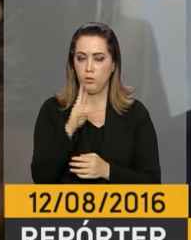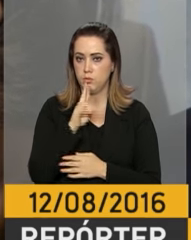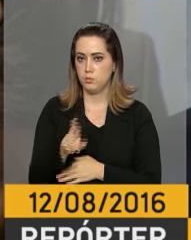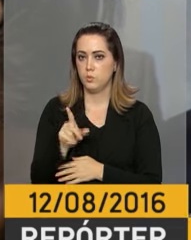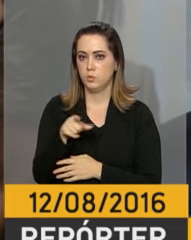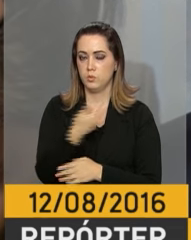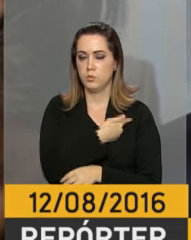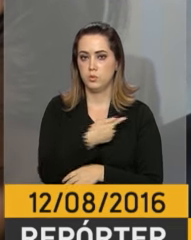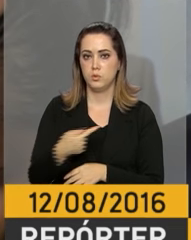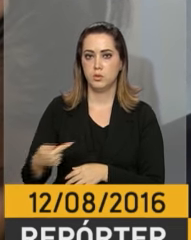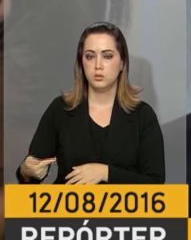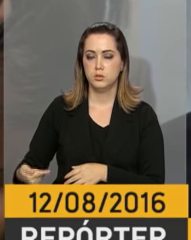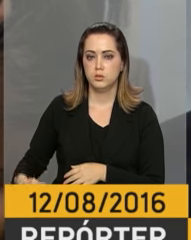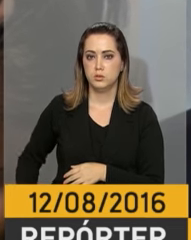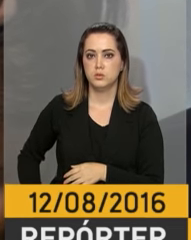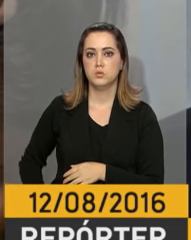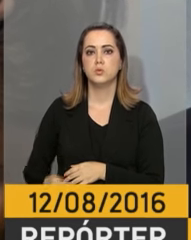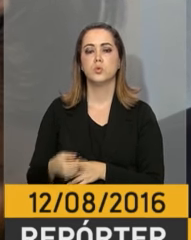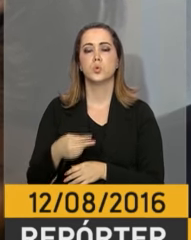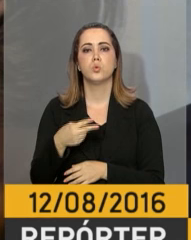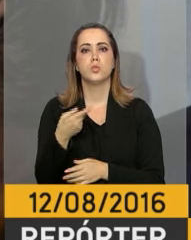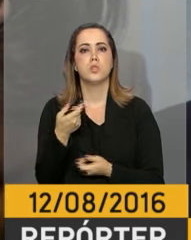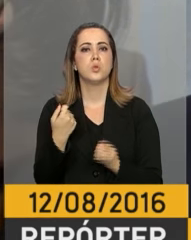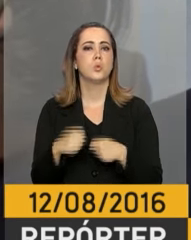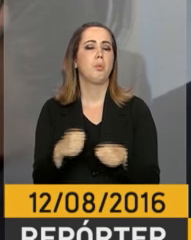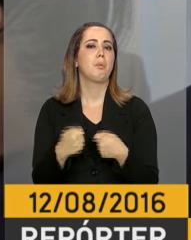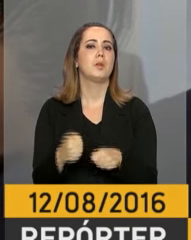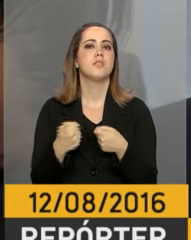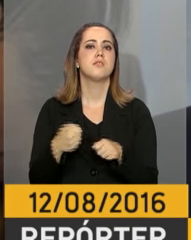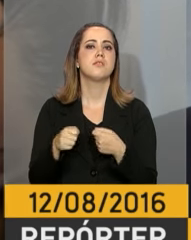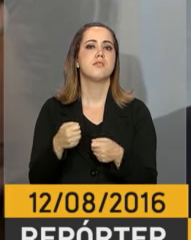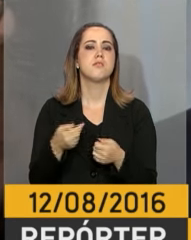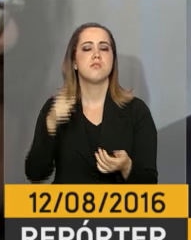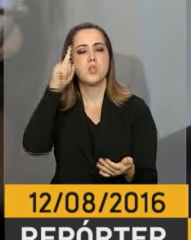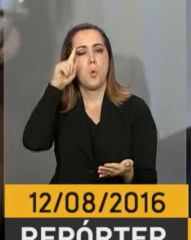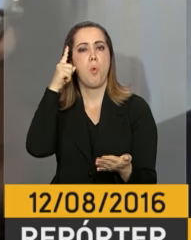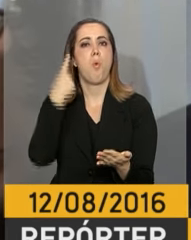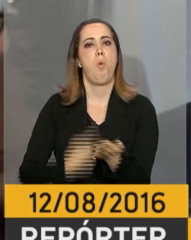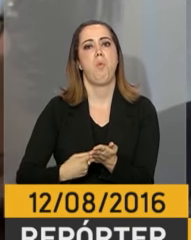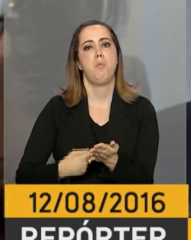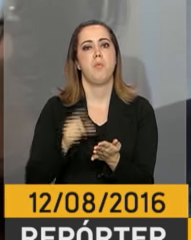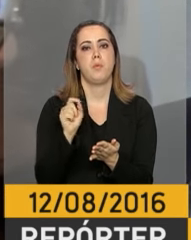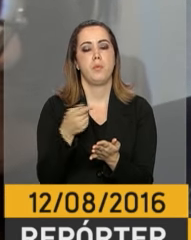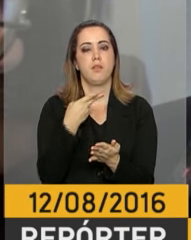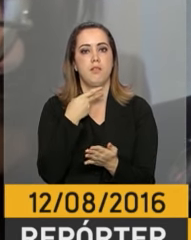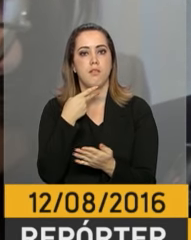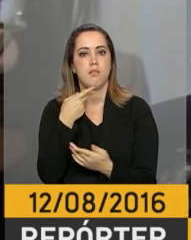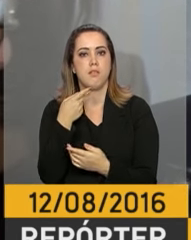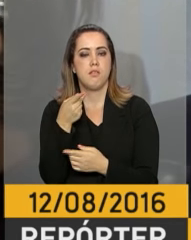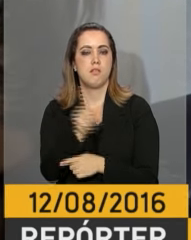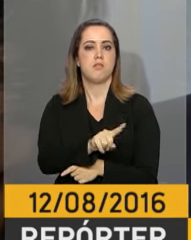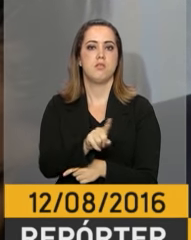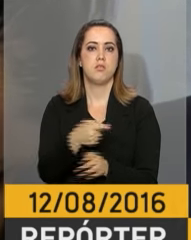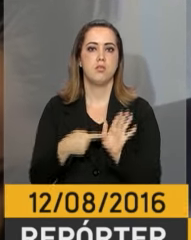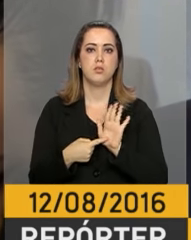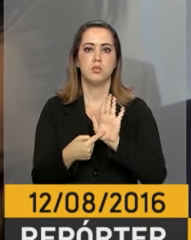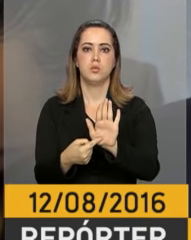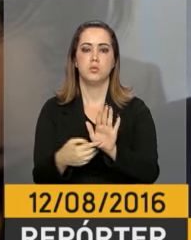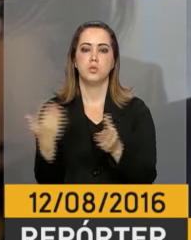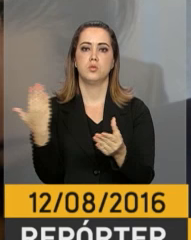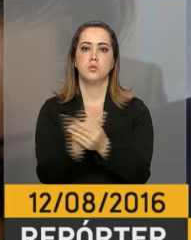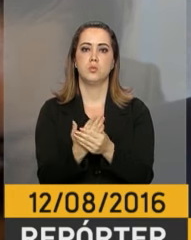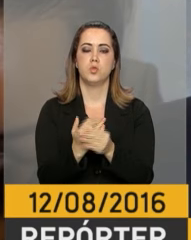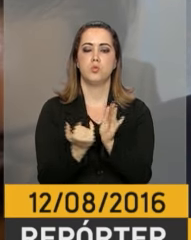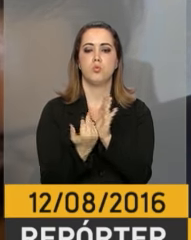é importante mencionar isso, o governador não precisa ser obrigado a não apresentar projeto de